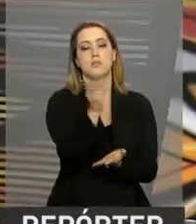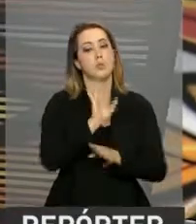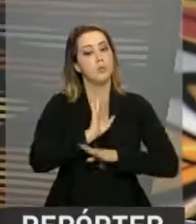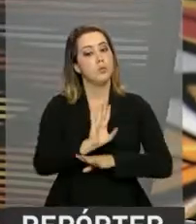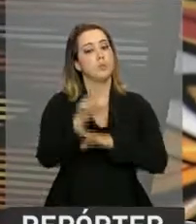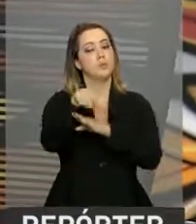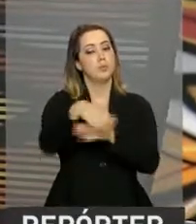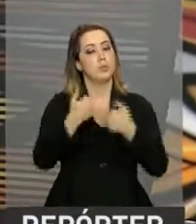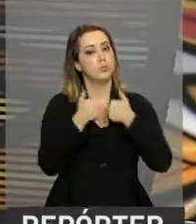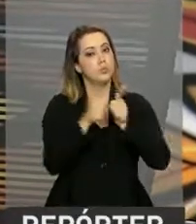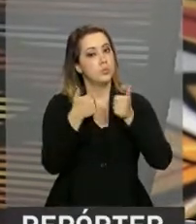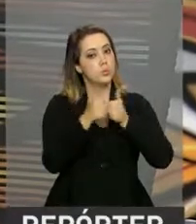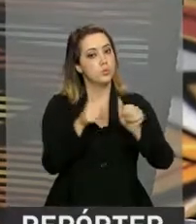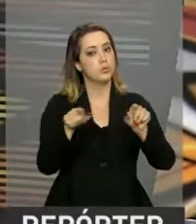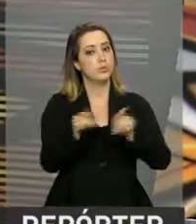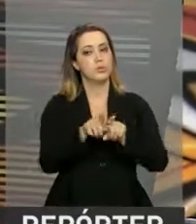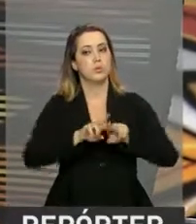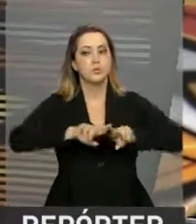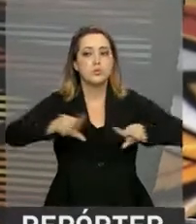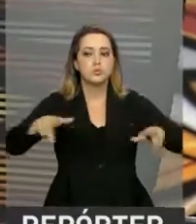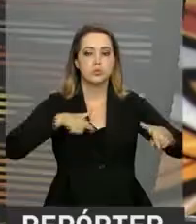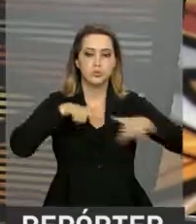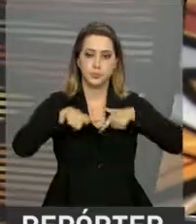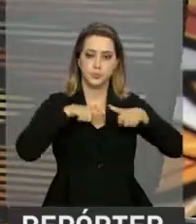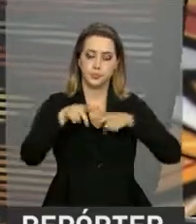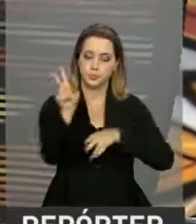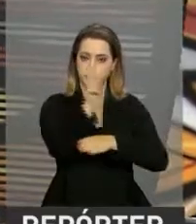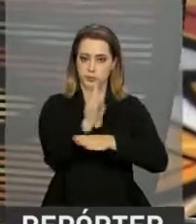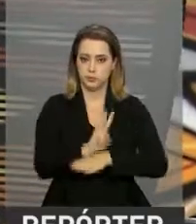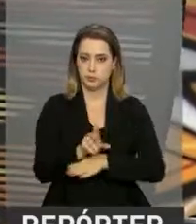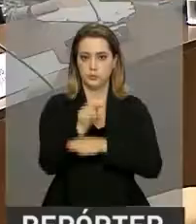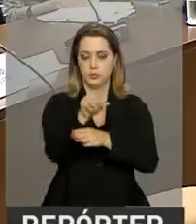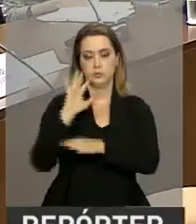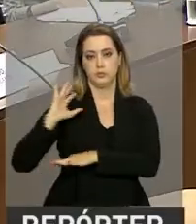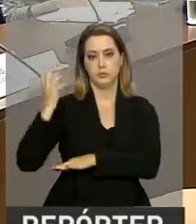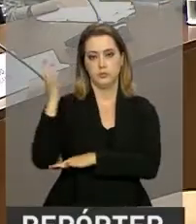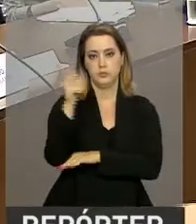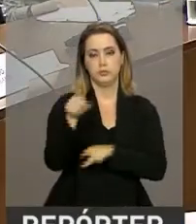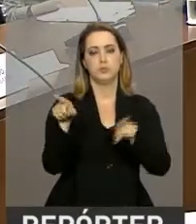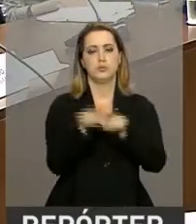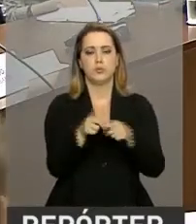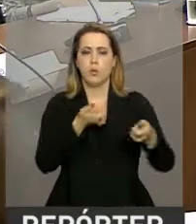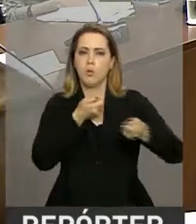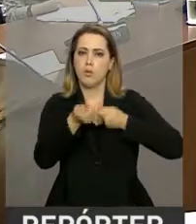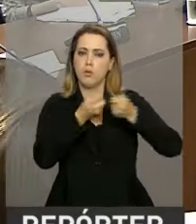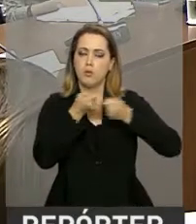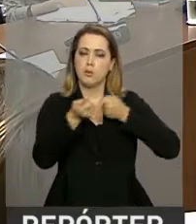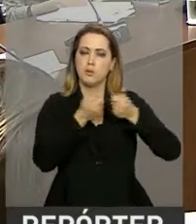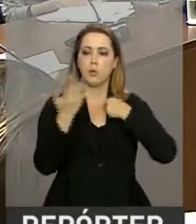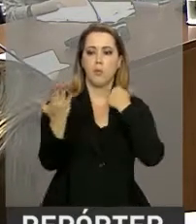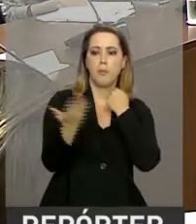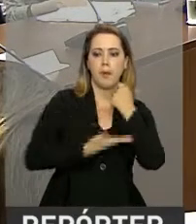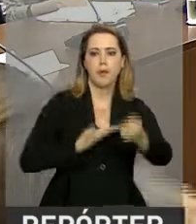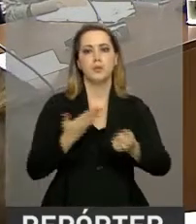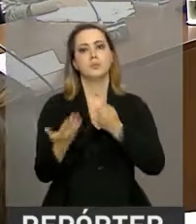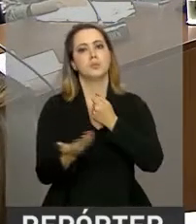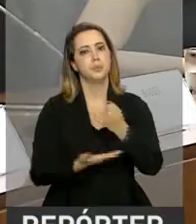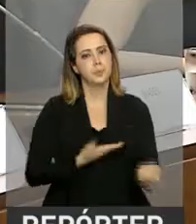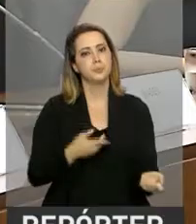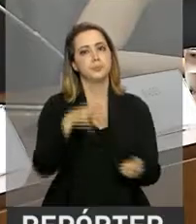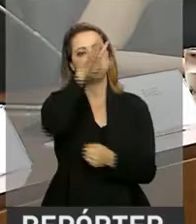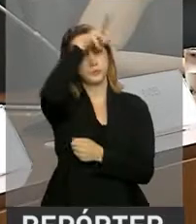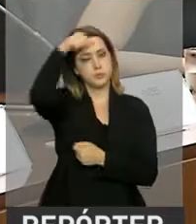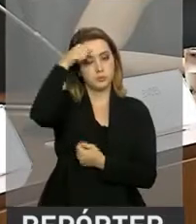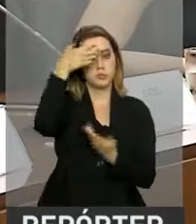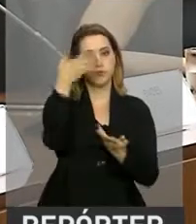apoiar a logística de transporte das atividades de fiscalização ambiental e controle do desmatamento na amazônia legal